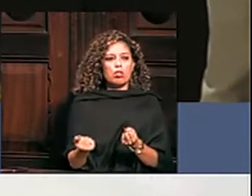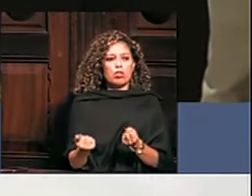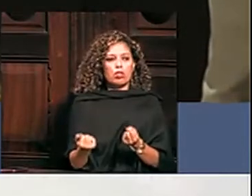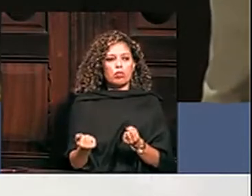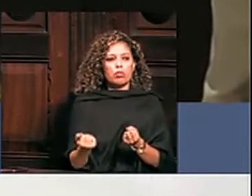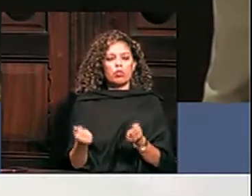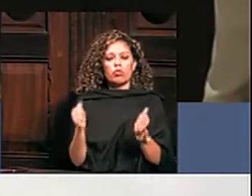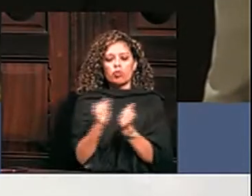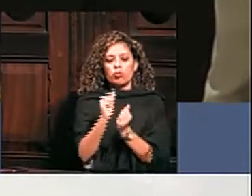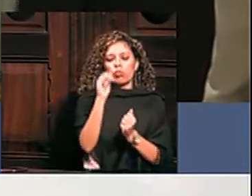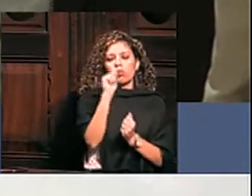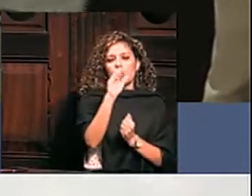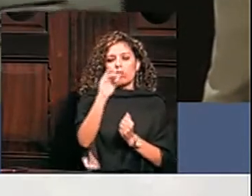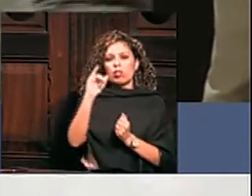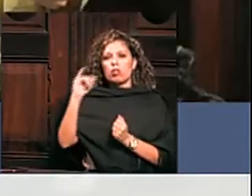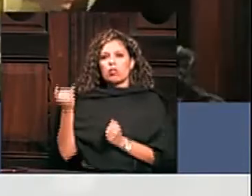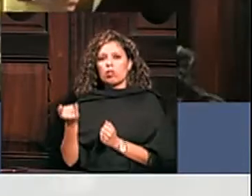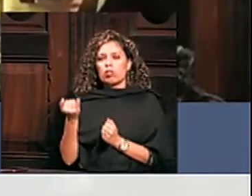a CCJ.